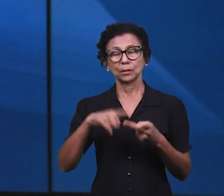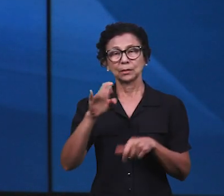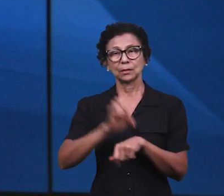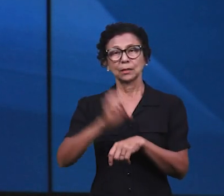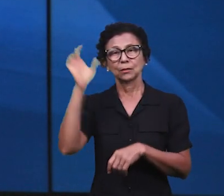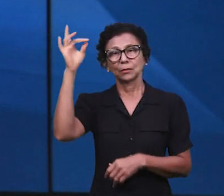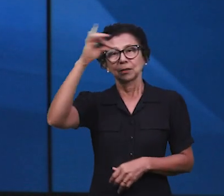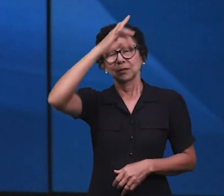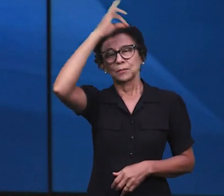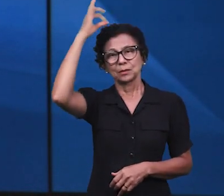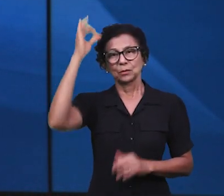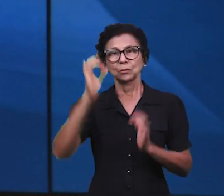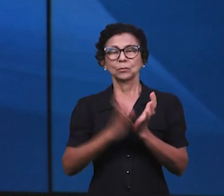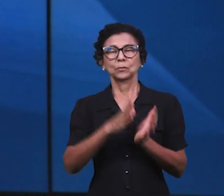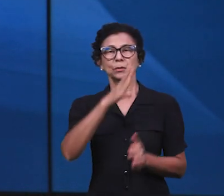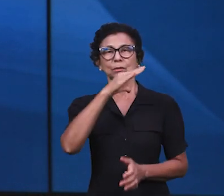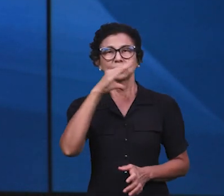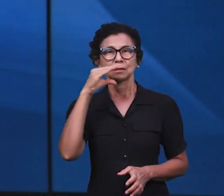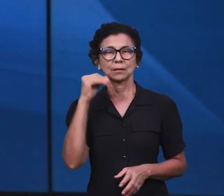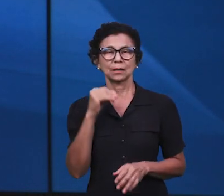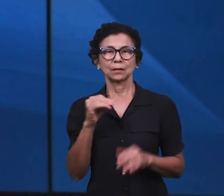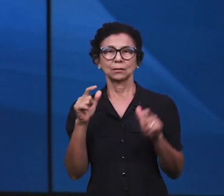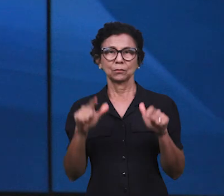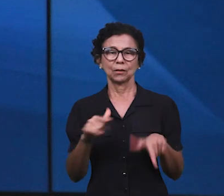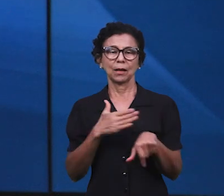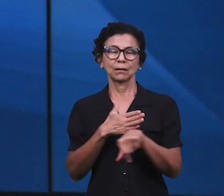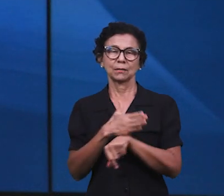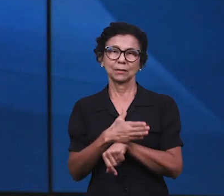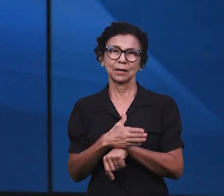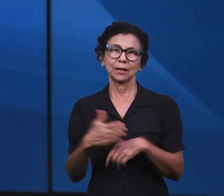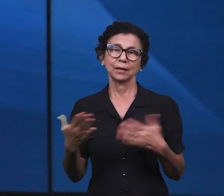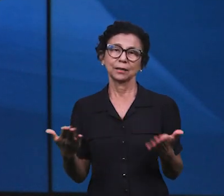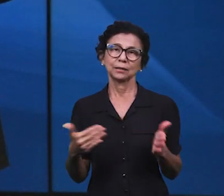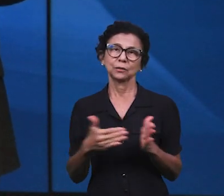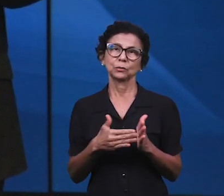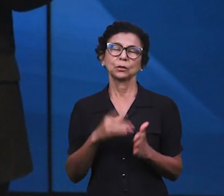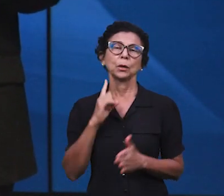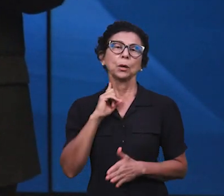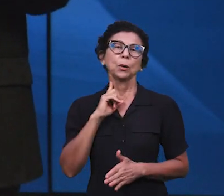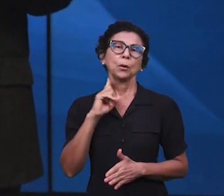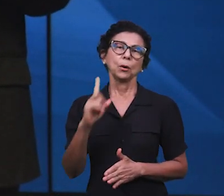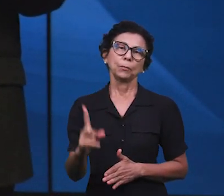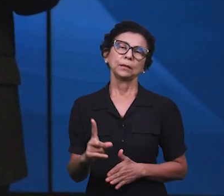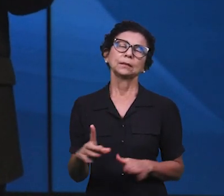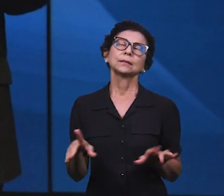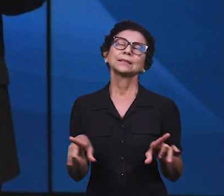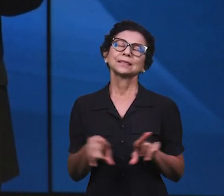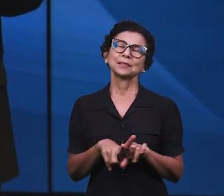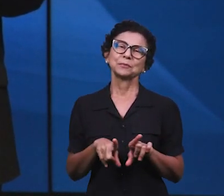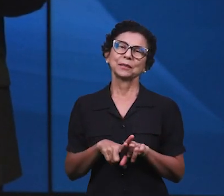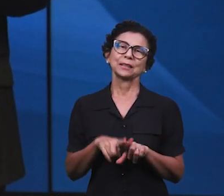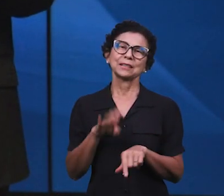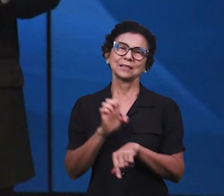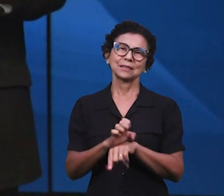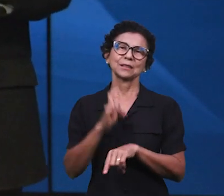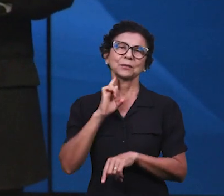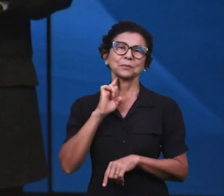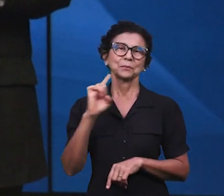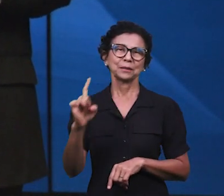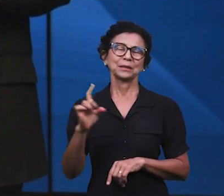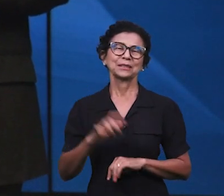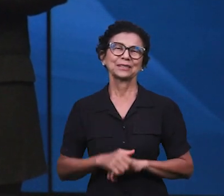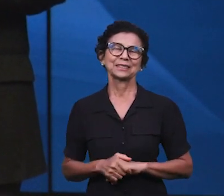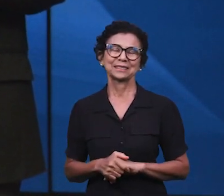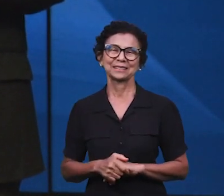do Espírito Santo, um grupo de adolescentes da Serra vai dar também uma resposta. E por último, em Minas Gerais, também a Rafaela, lá da igreja